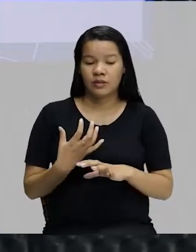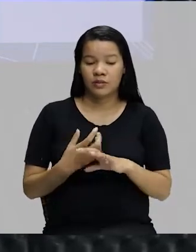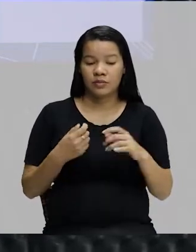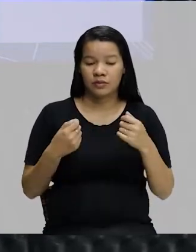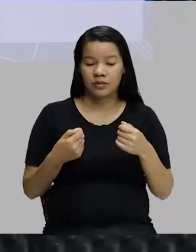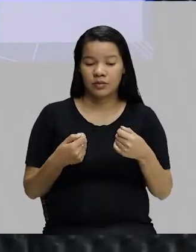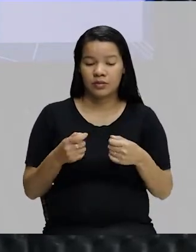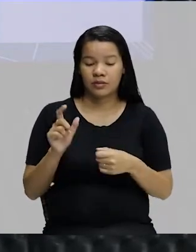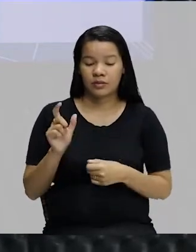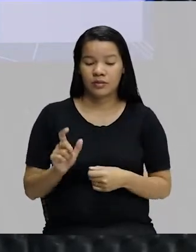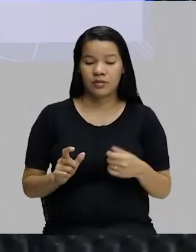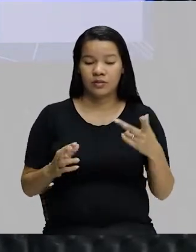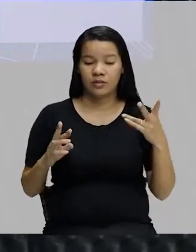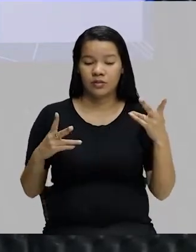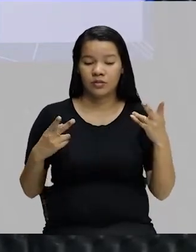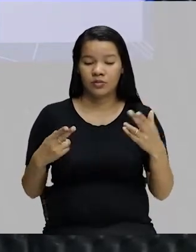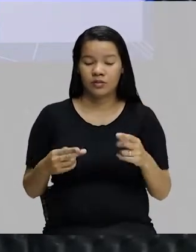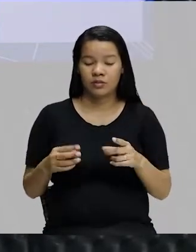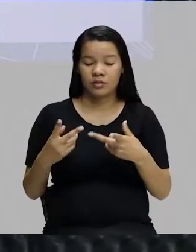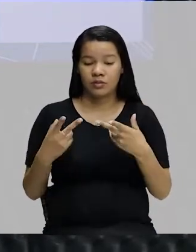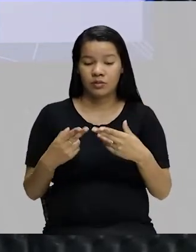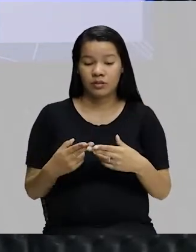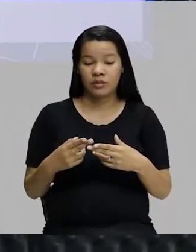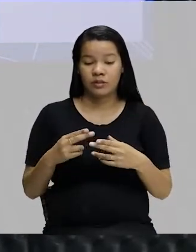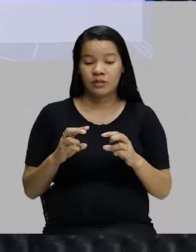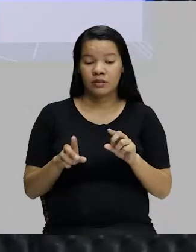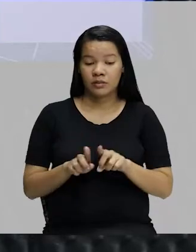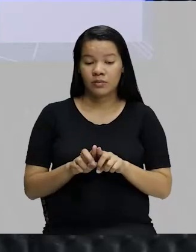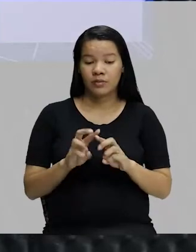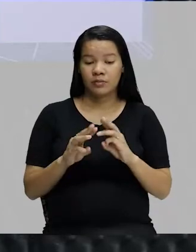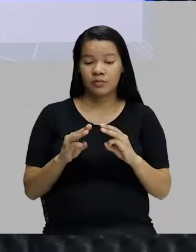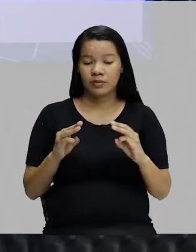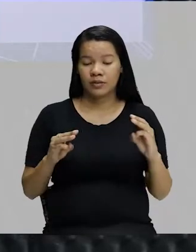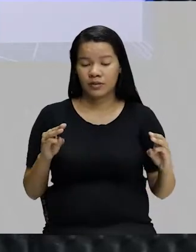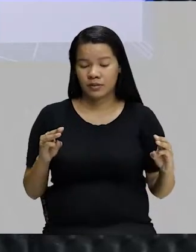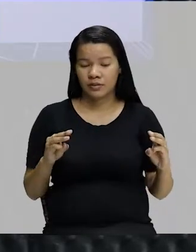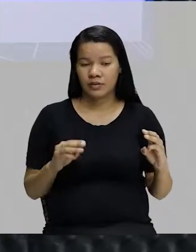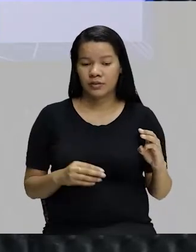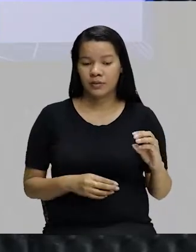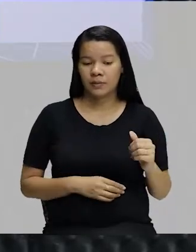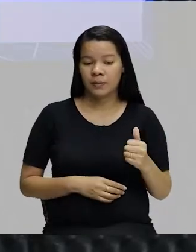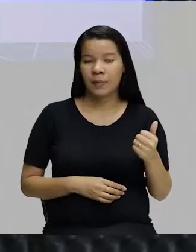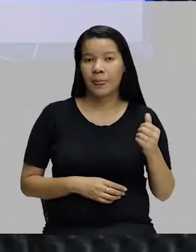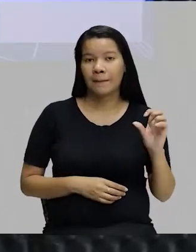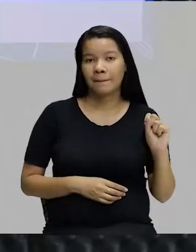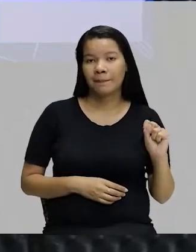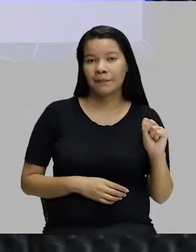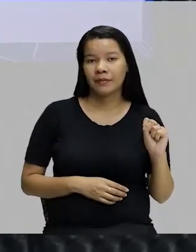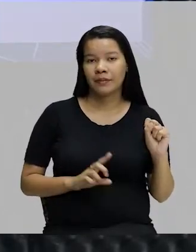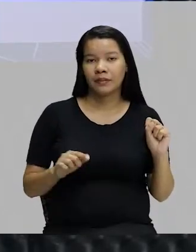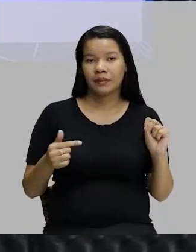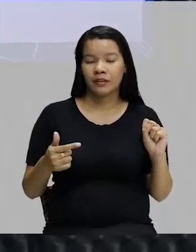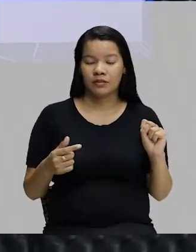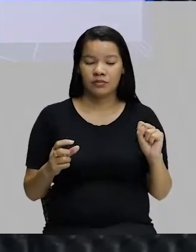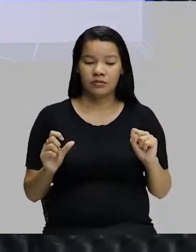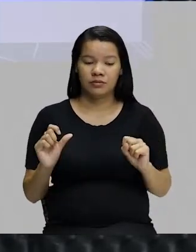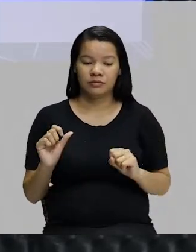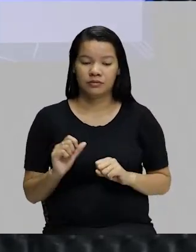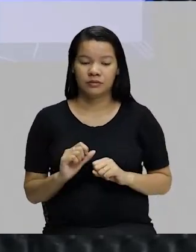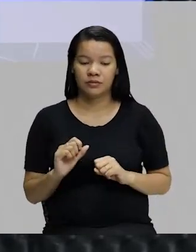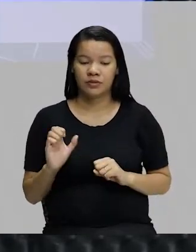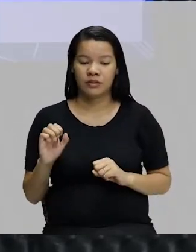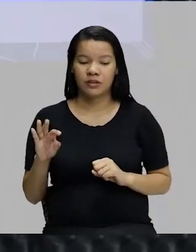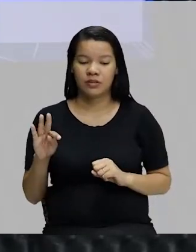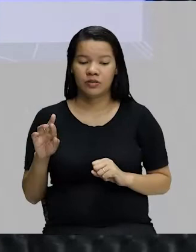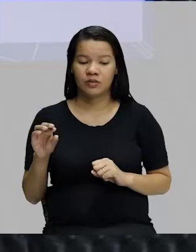iguais. Assim como também a massa. A massa do lítio é 8 e dos hélios, 4 mais 4, 8.